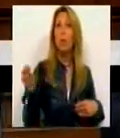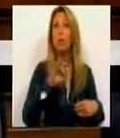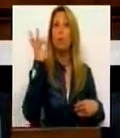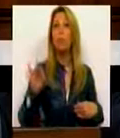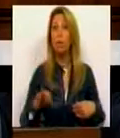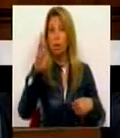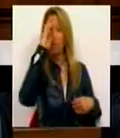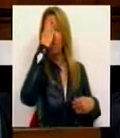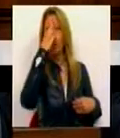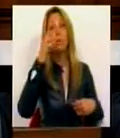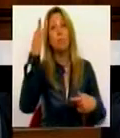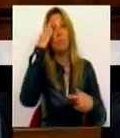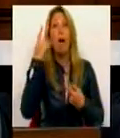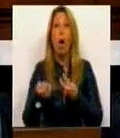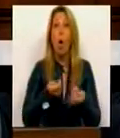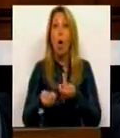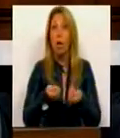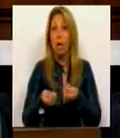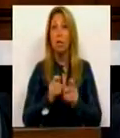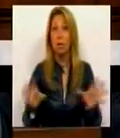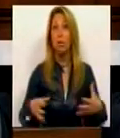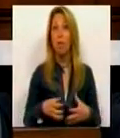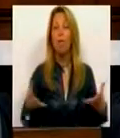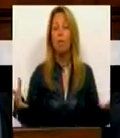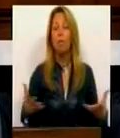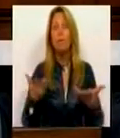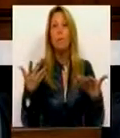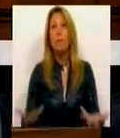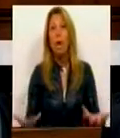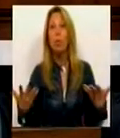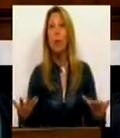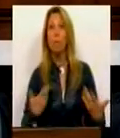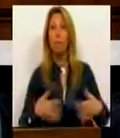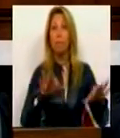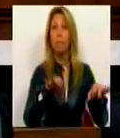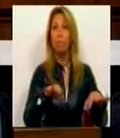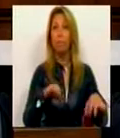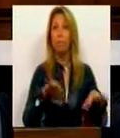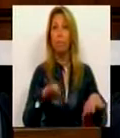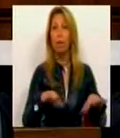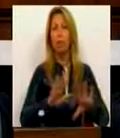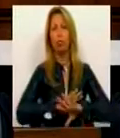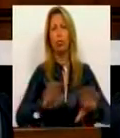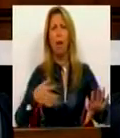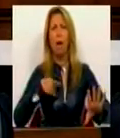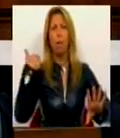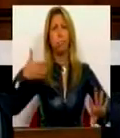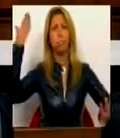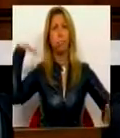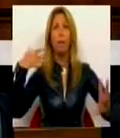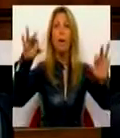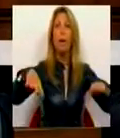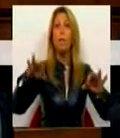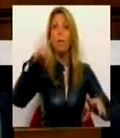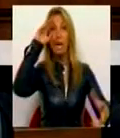das capacidades da organização, sendo que, atualmente, terminada há muito a Guerra Fria,